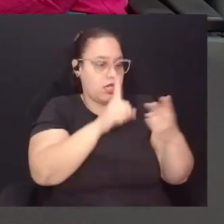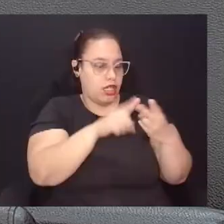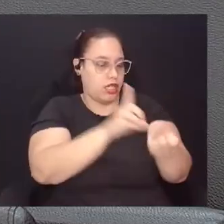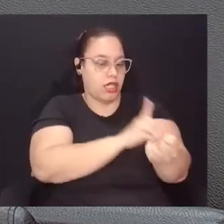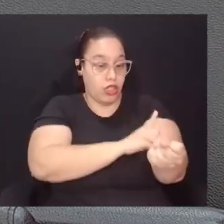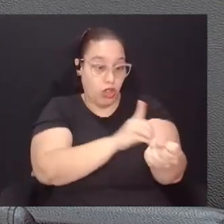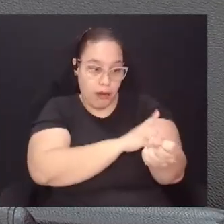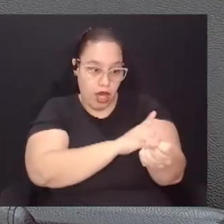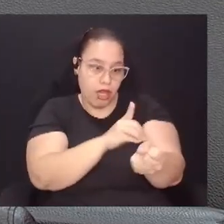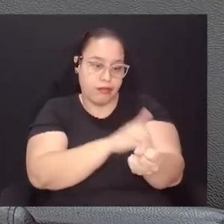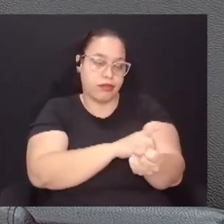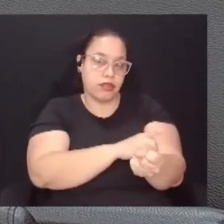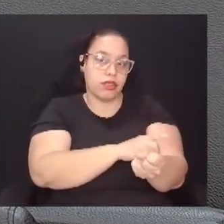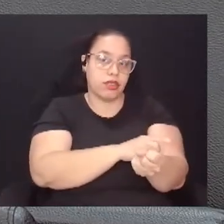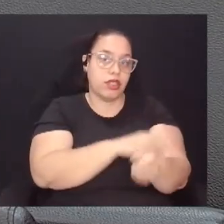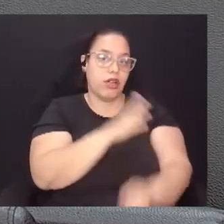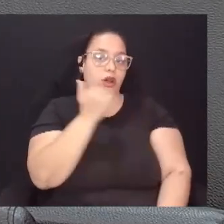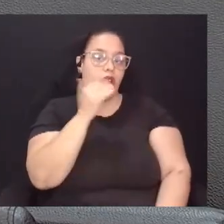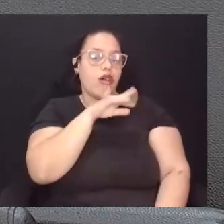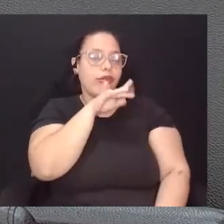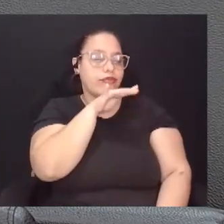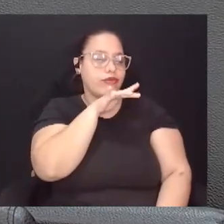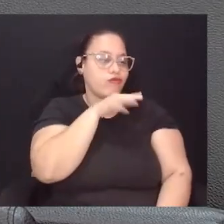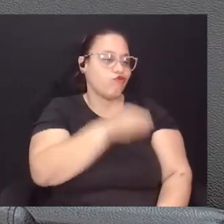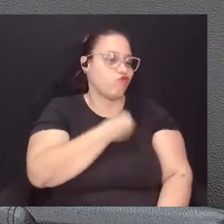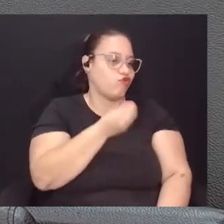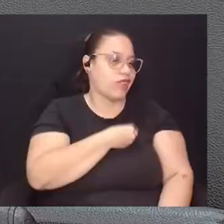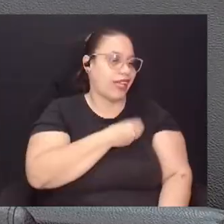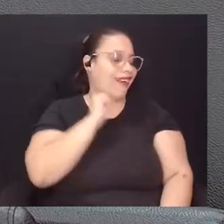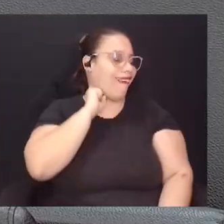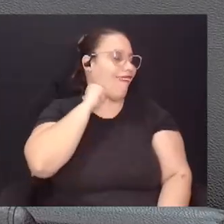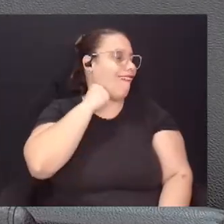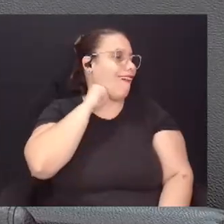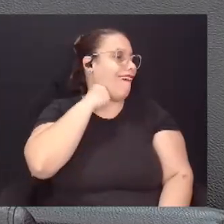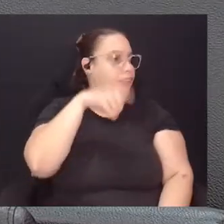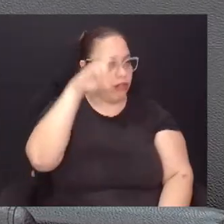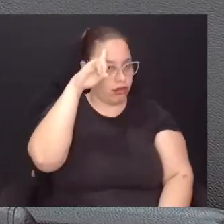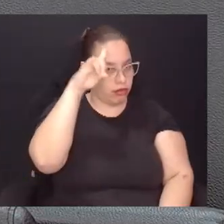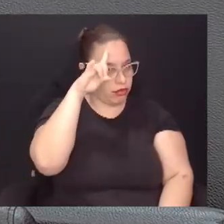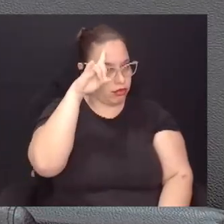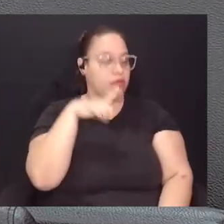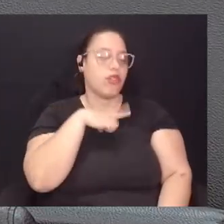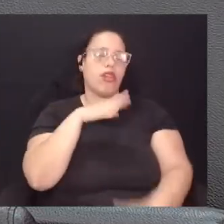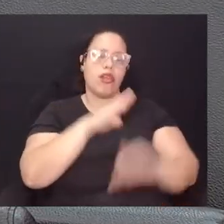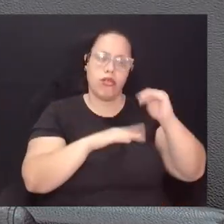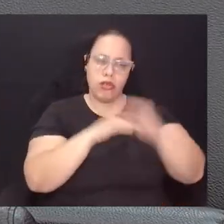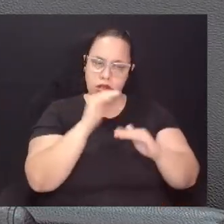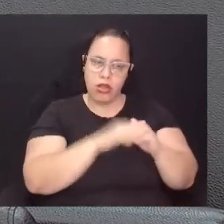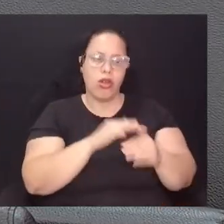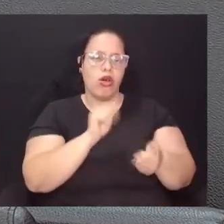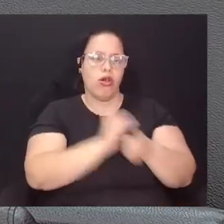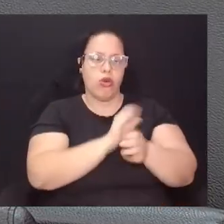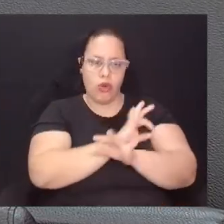alta, diabetes, passam por uma má alimentação, mas também passam por esses estresses que tem no dia a dia. Então, se a gente tem um serviço público